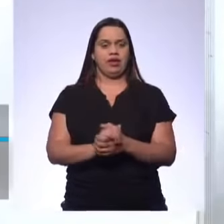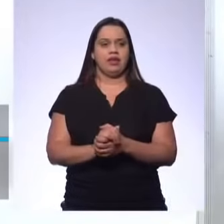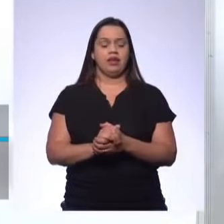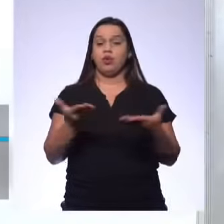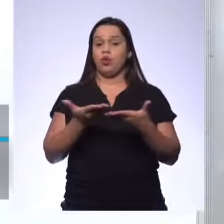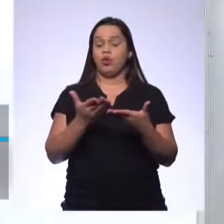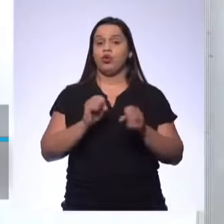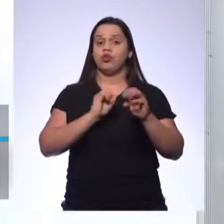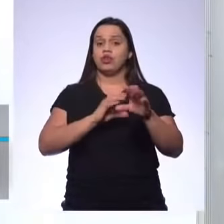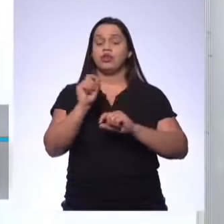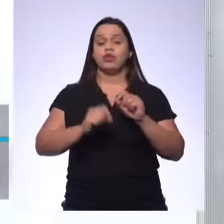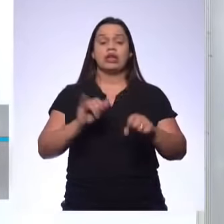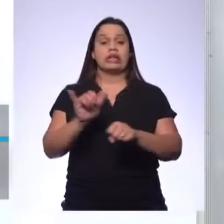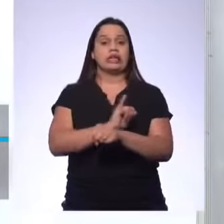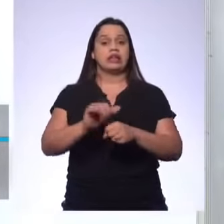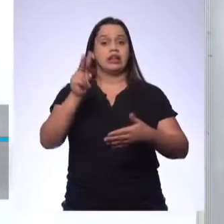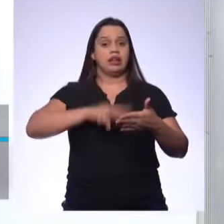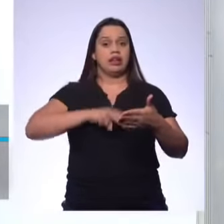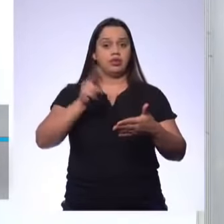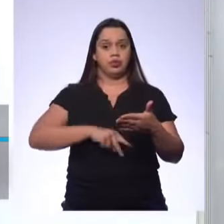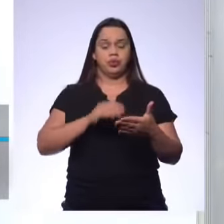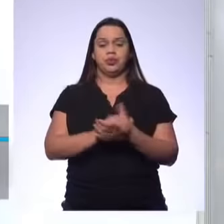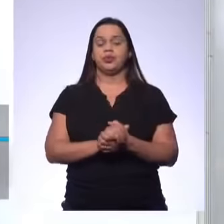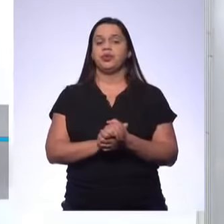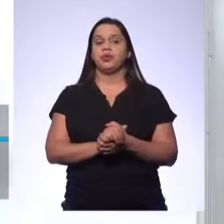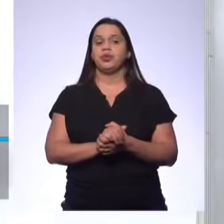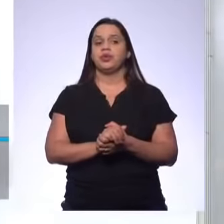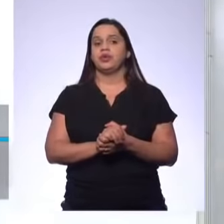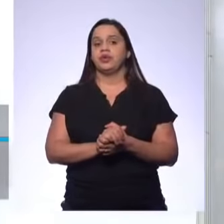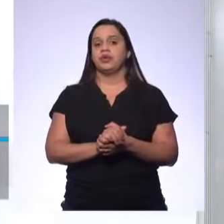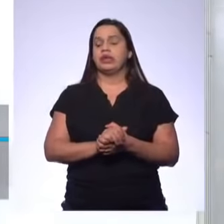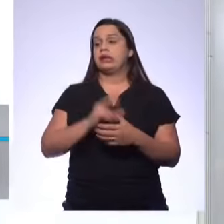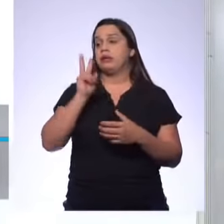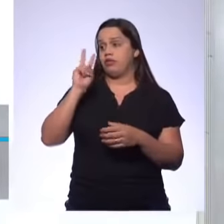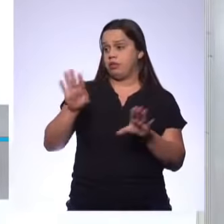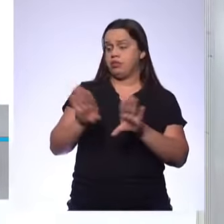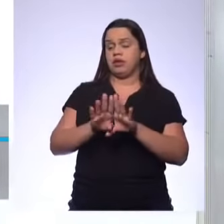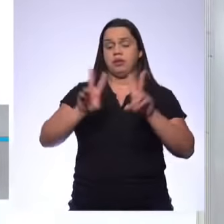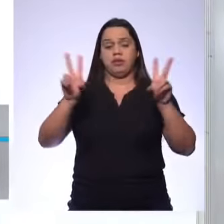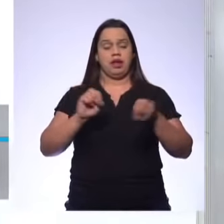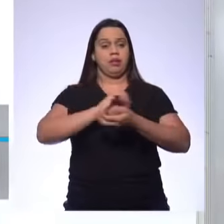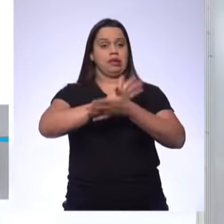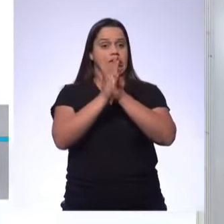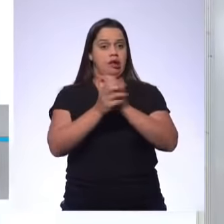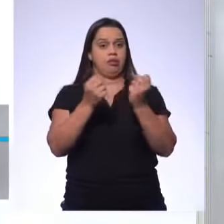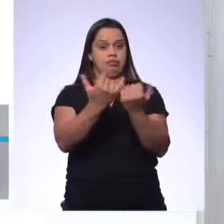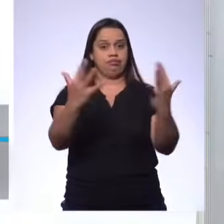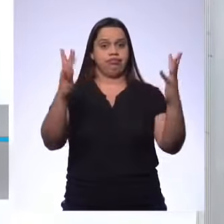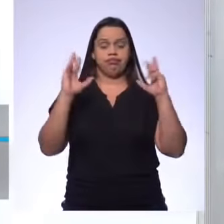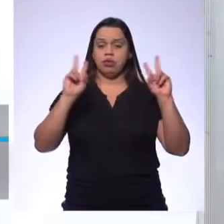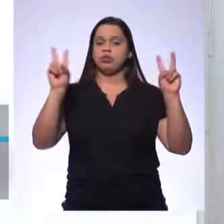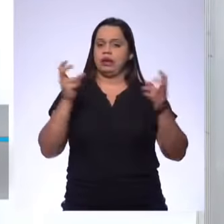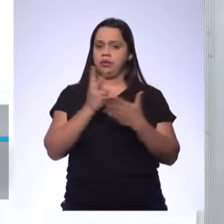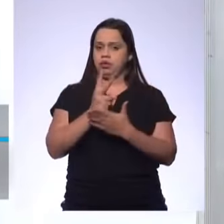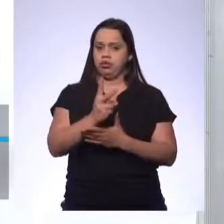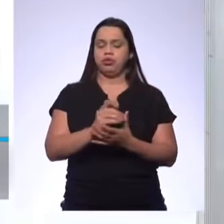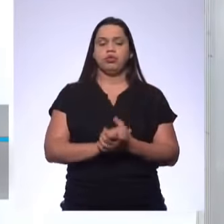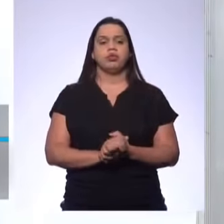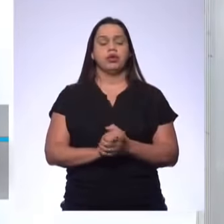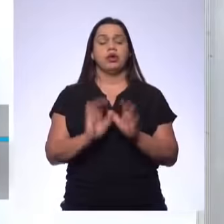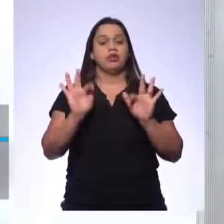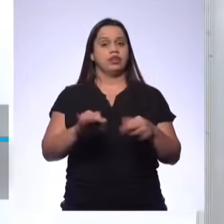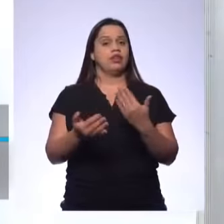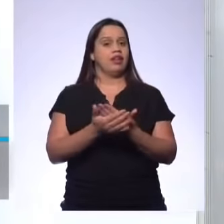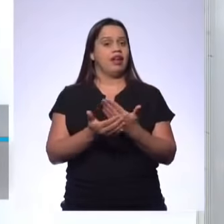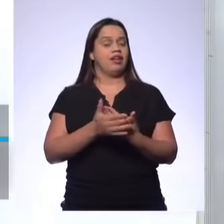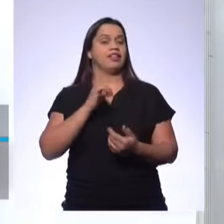nós trabalhamos estratégias de leitura, né? Vimos sobre desastres naturais, né? Continuamos com o mesmo tema. E no final da